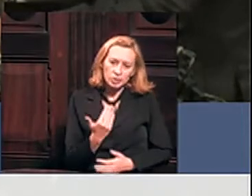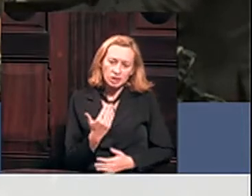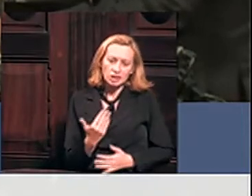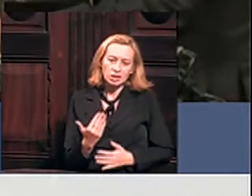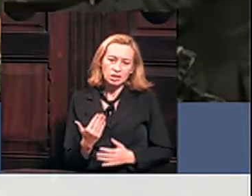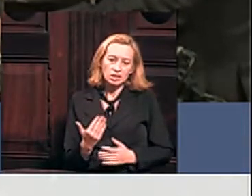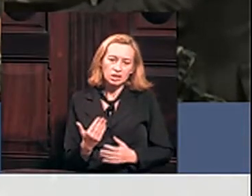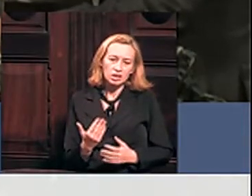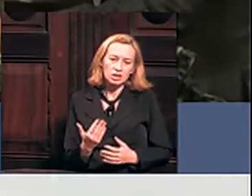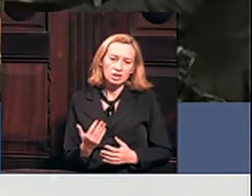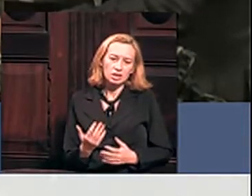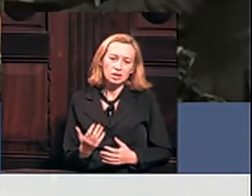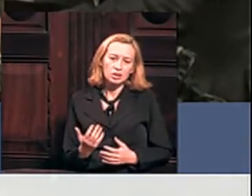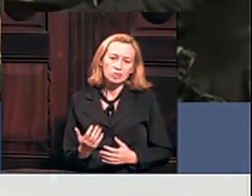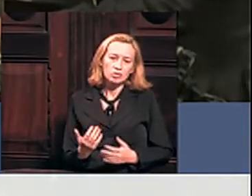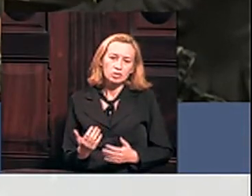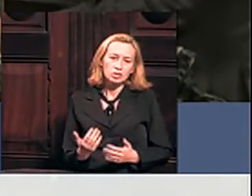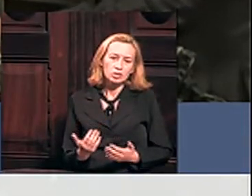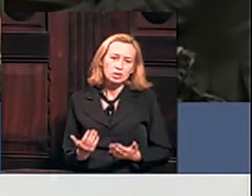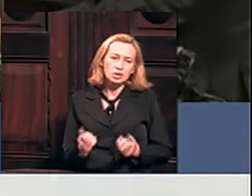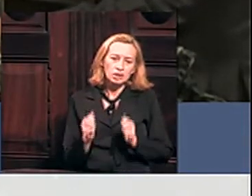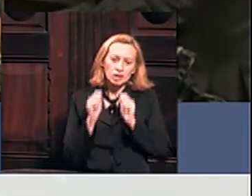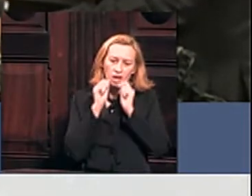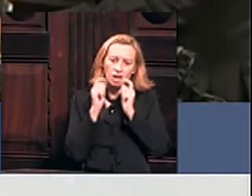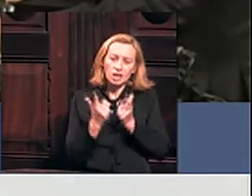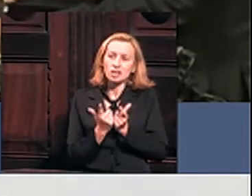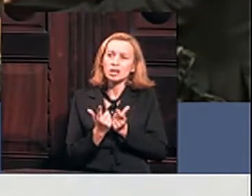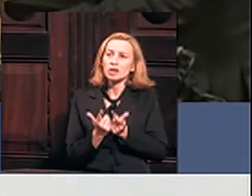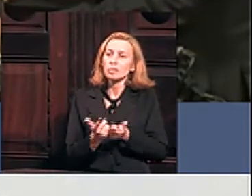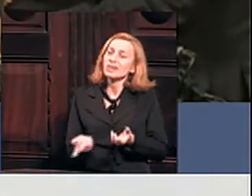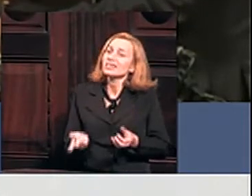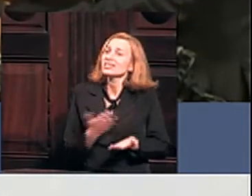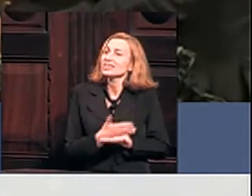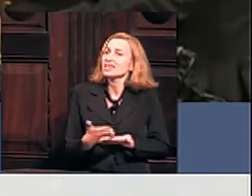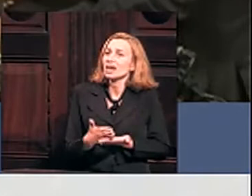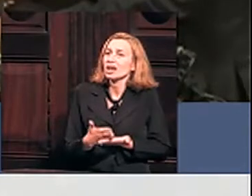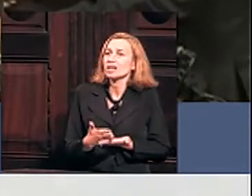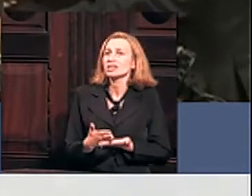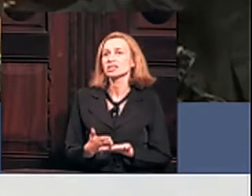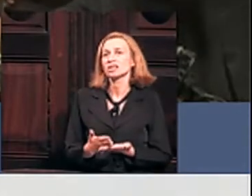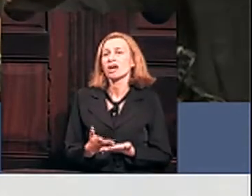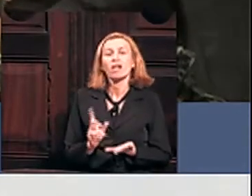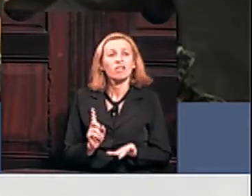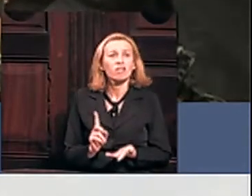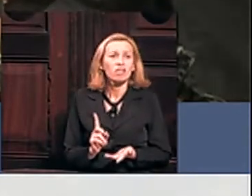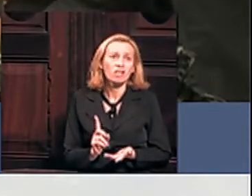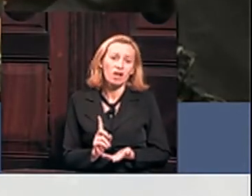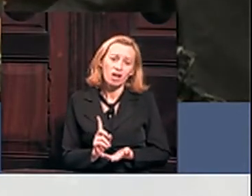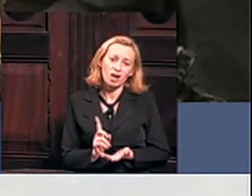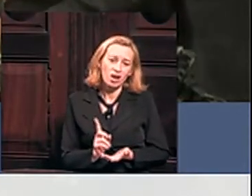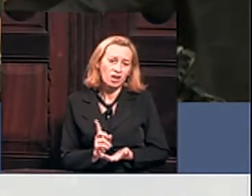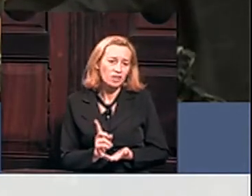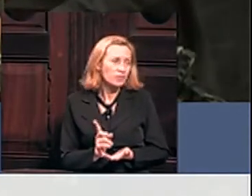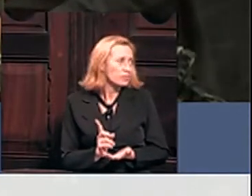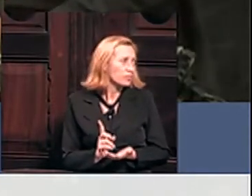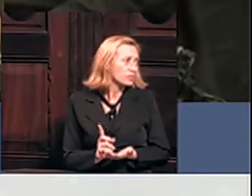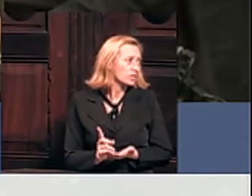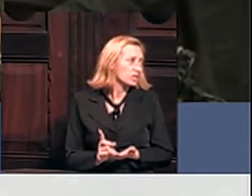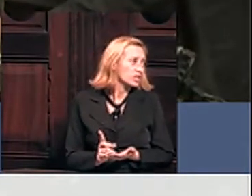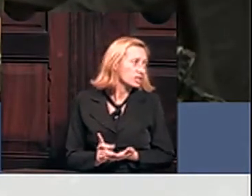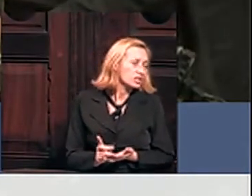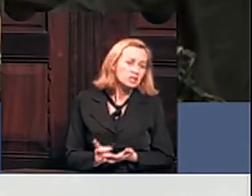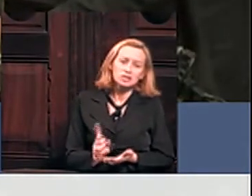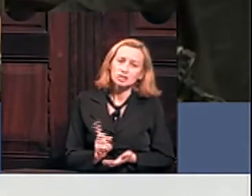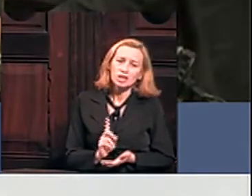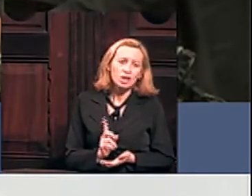para iniciar a ordinária... Não, não, não, não, não, não, não foi assim. Foi votando as urgências... Não, não, não, não, não, Vossa Excelência, de novo eu votei